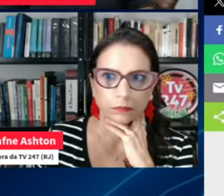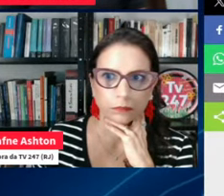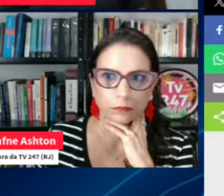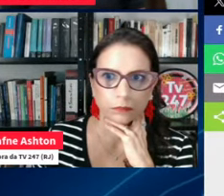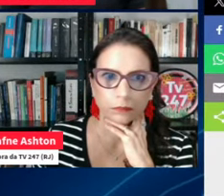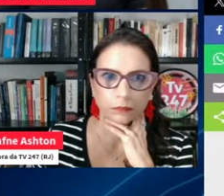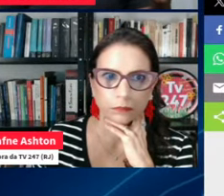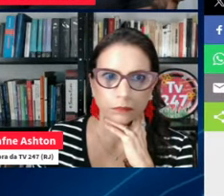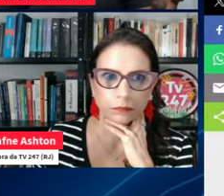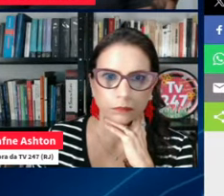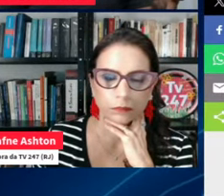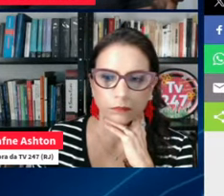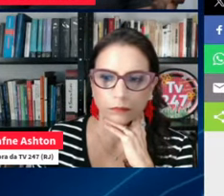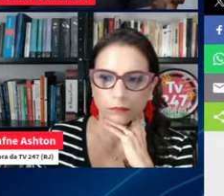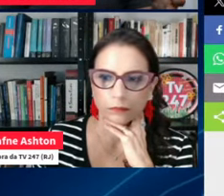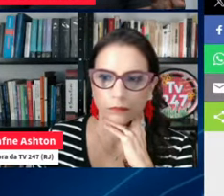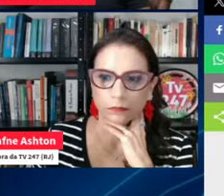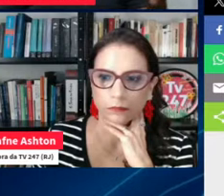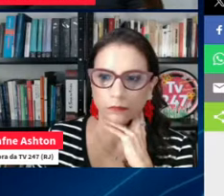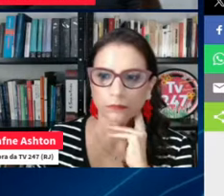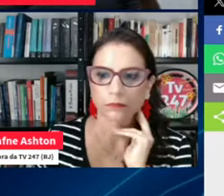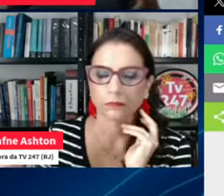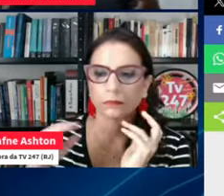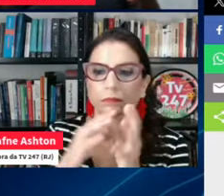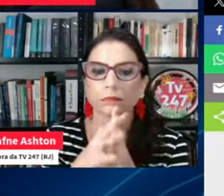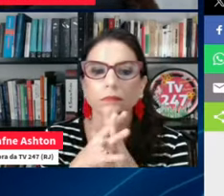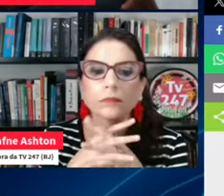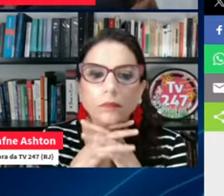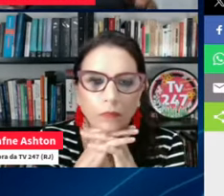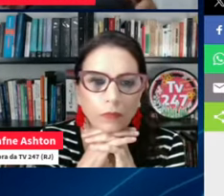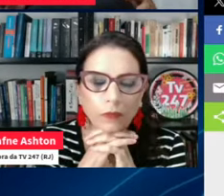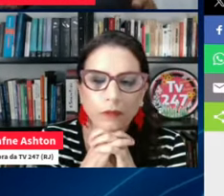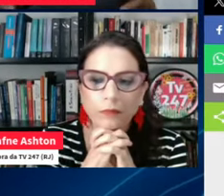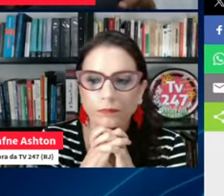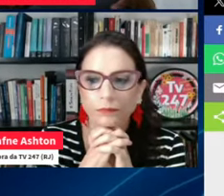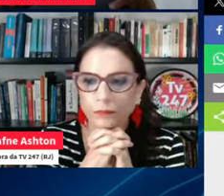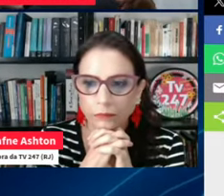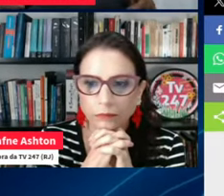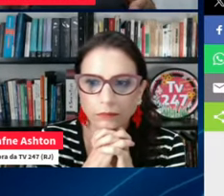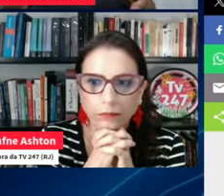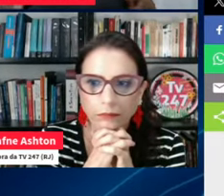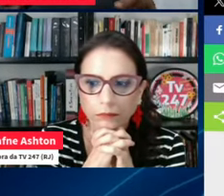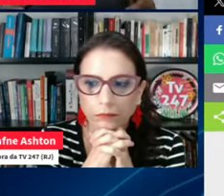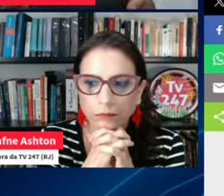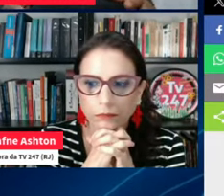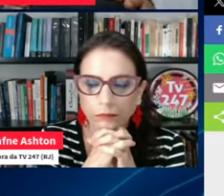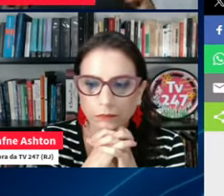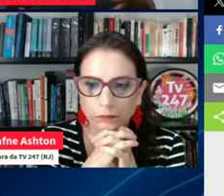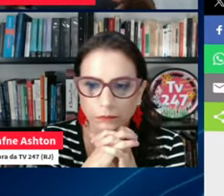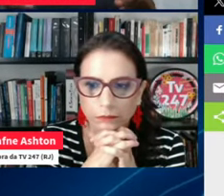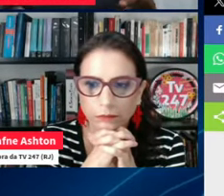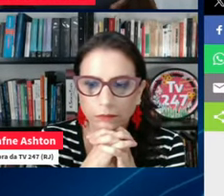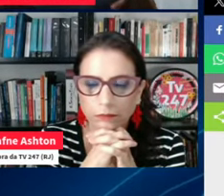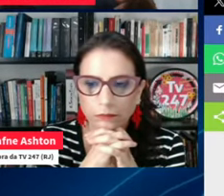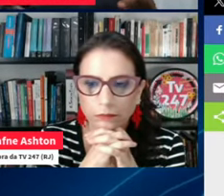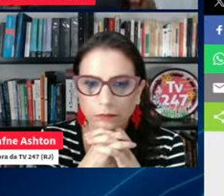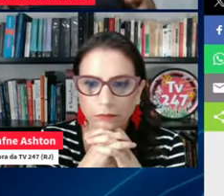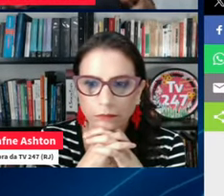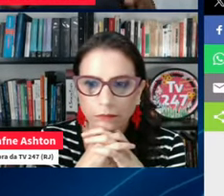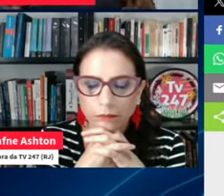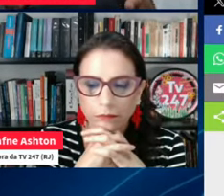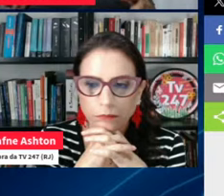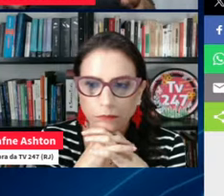vitais, porém, é preciso enfrentar esses caras,